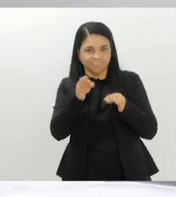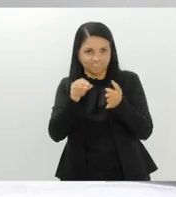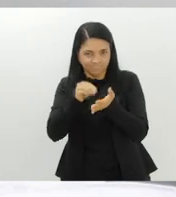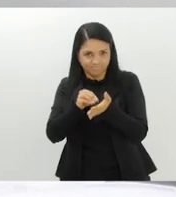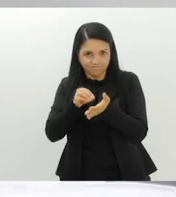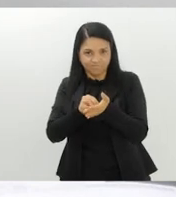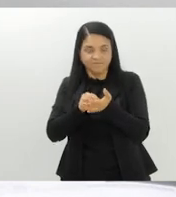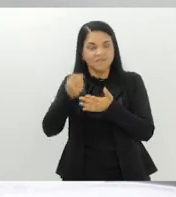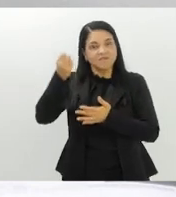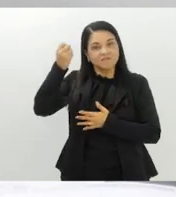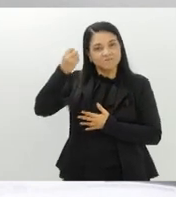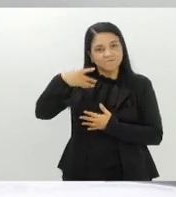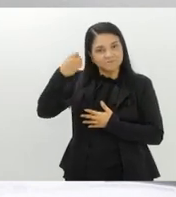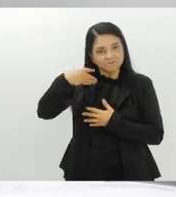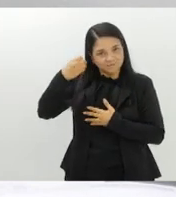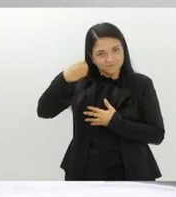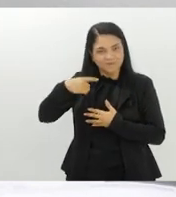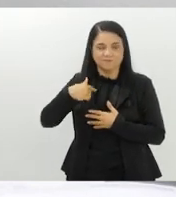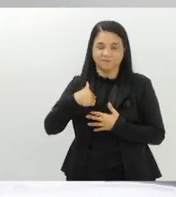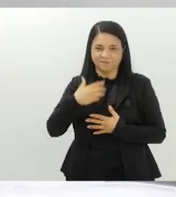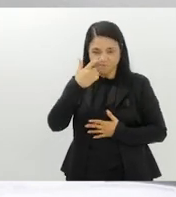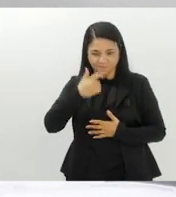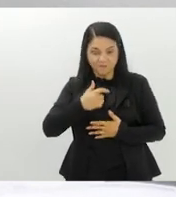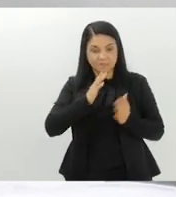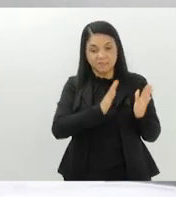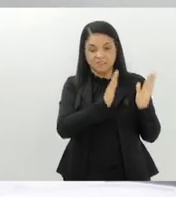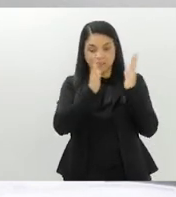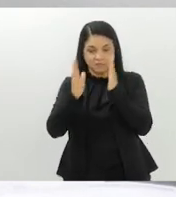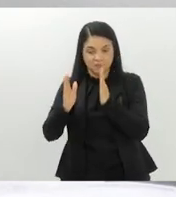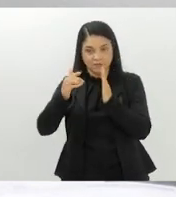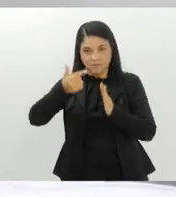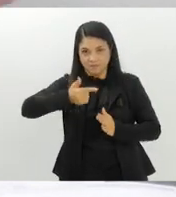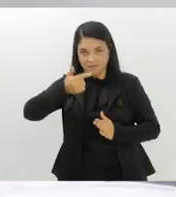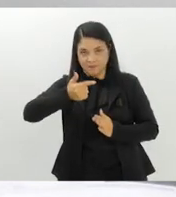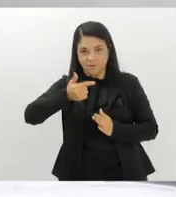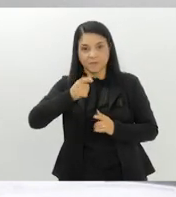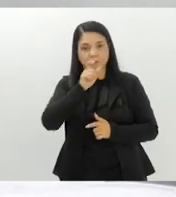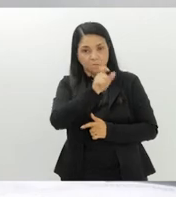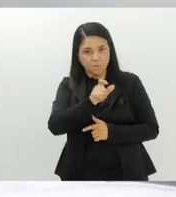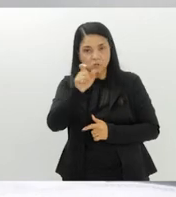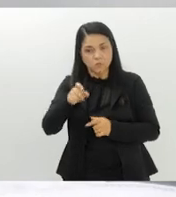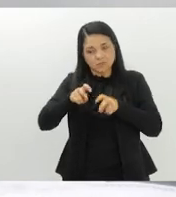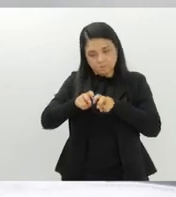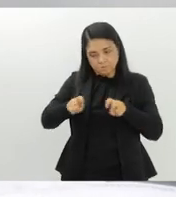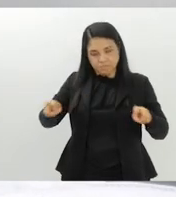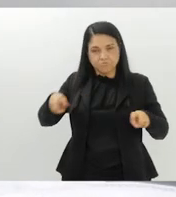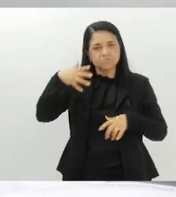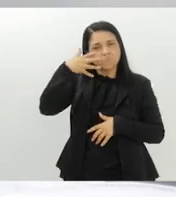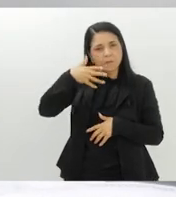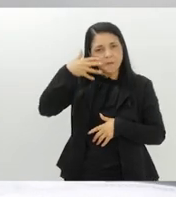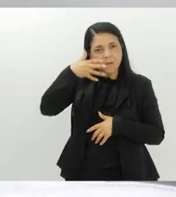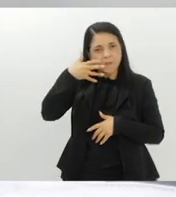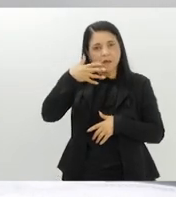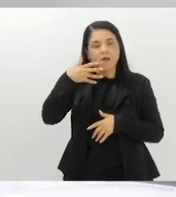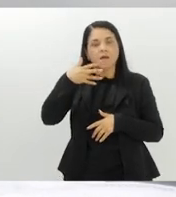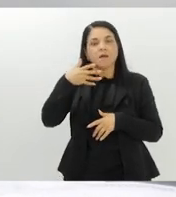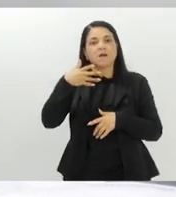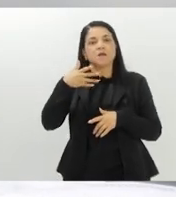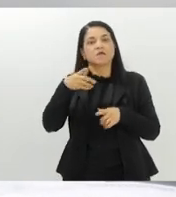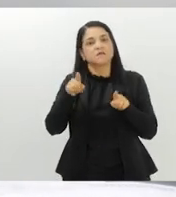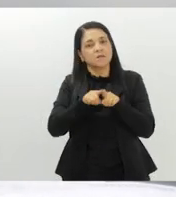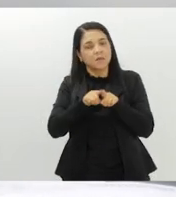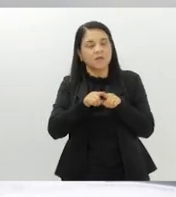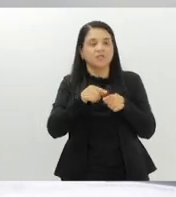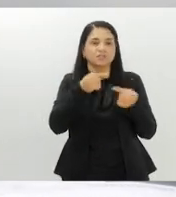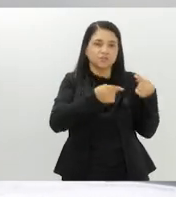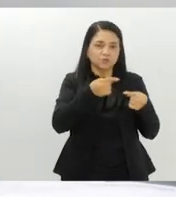autodescrição, e antes de passar para a segunda etapa, que tem as outras pessoas que estão na mesa vão falar, podem falar sobre esse primeiro tema também,